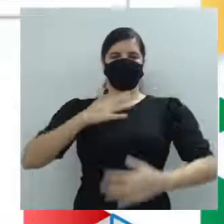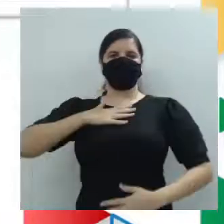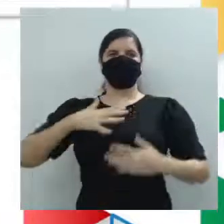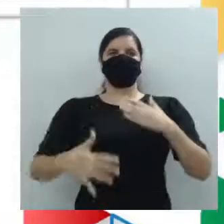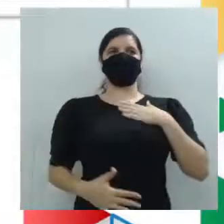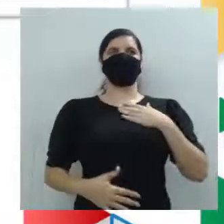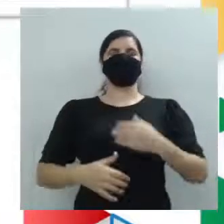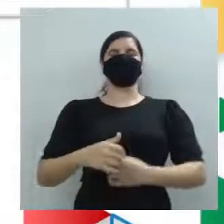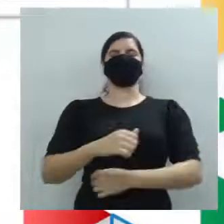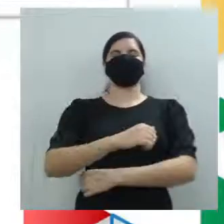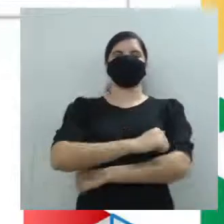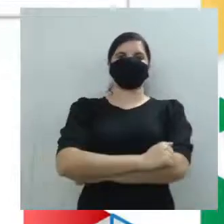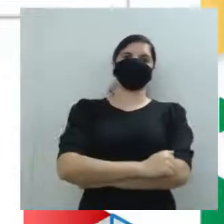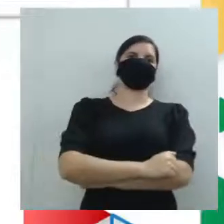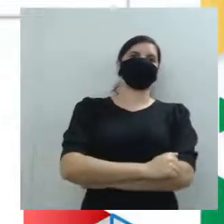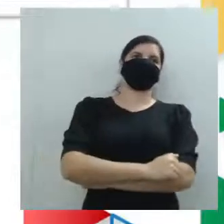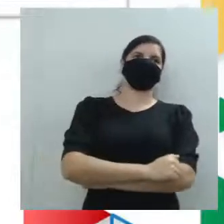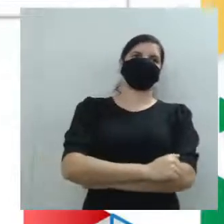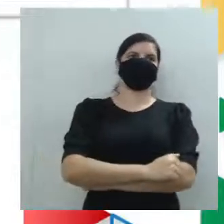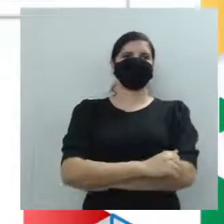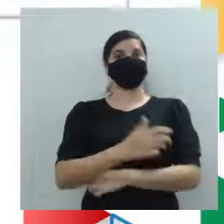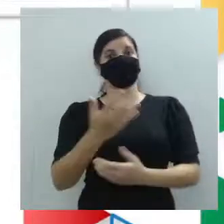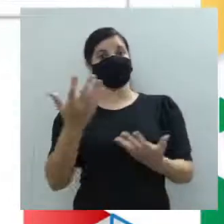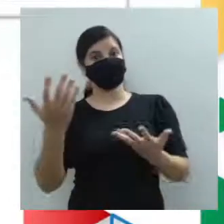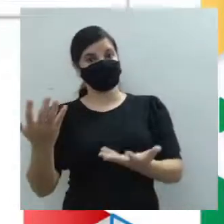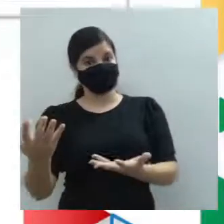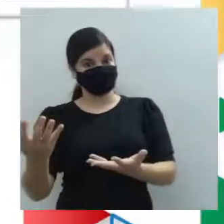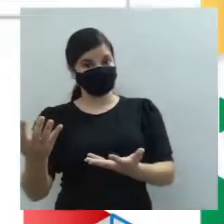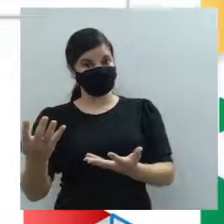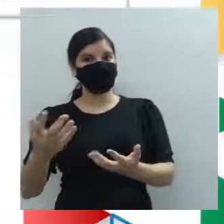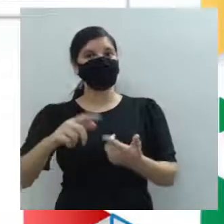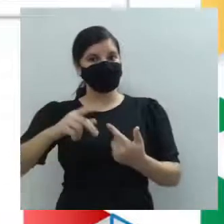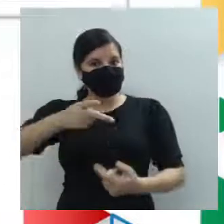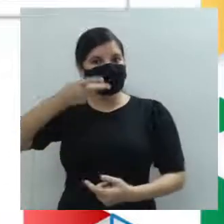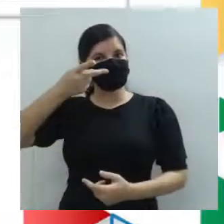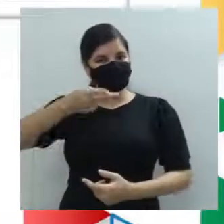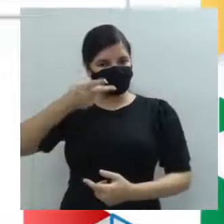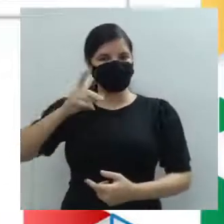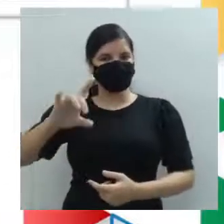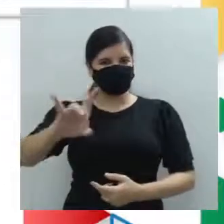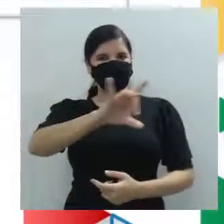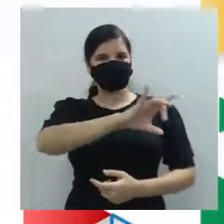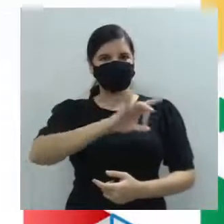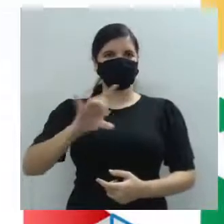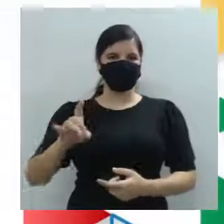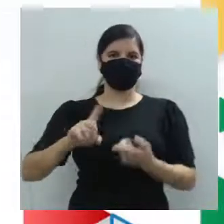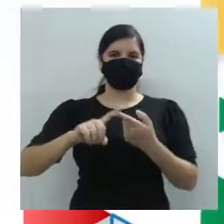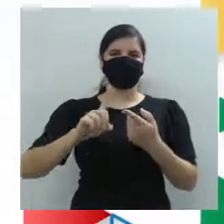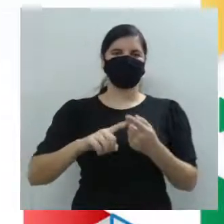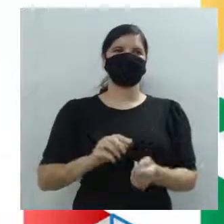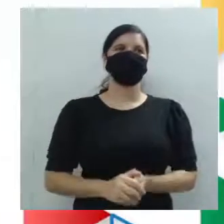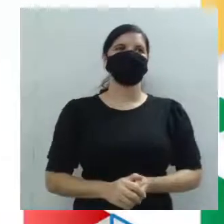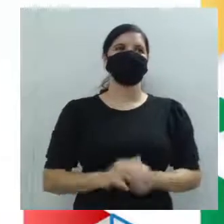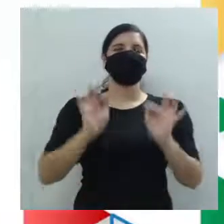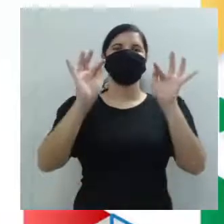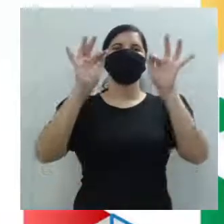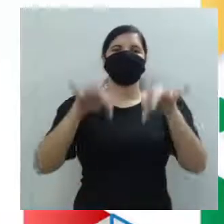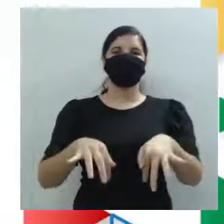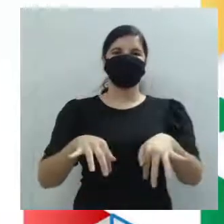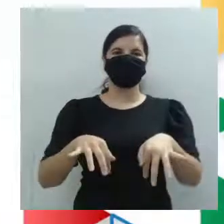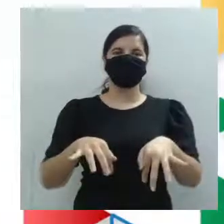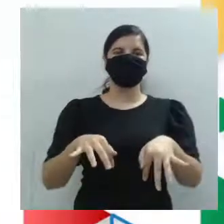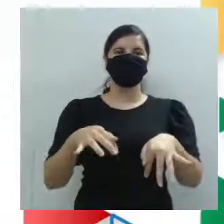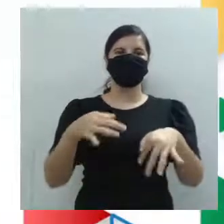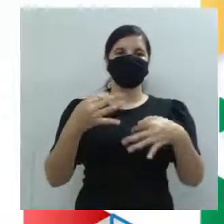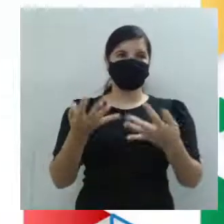e possivelmente também a questão do timbre da fala de cada um pode ser. E aqui eu finalizo. E eu finalizo